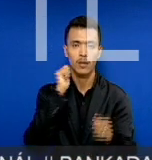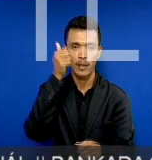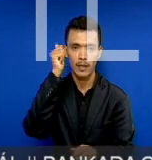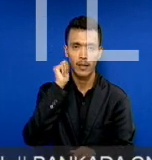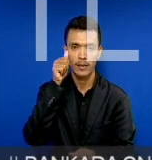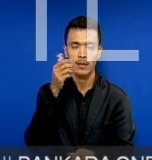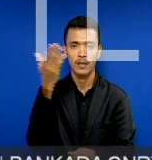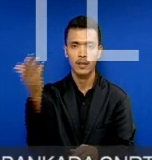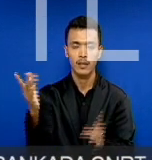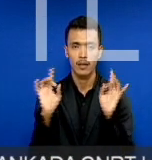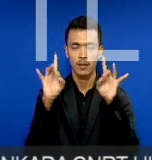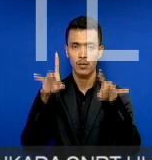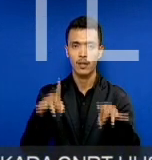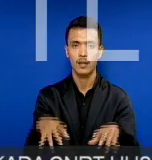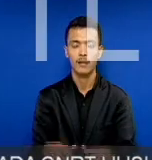Melbourne.